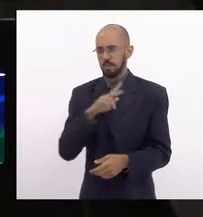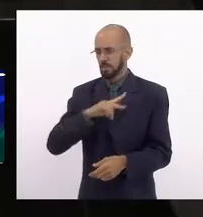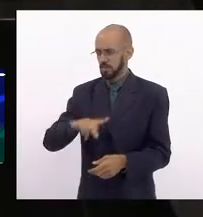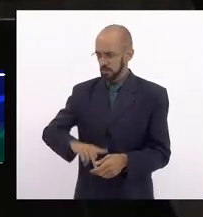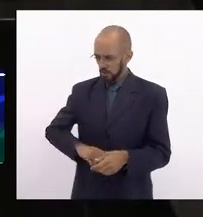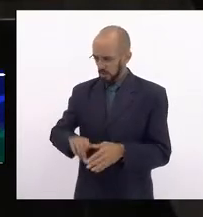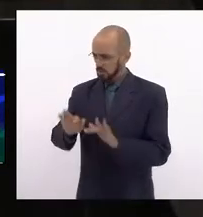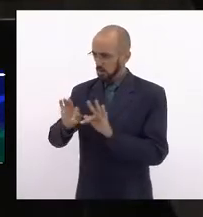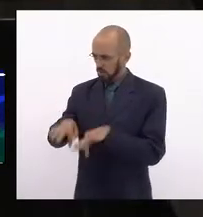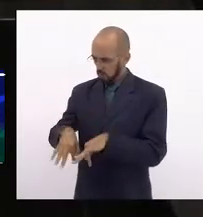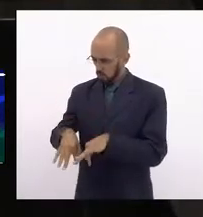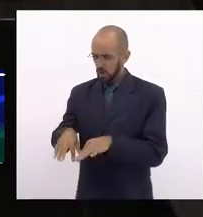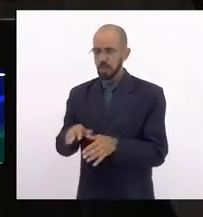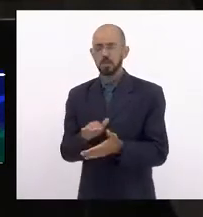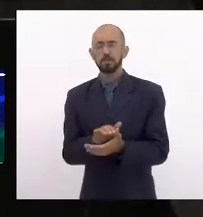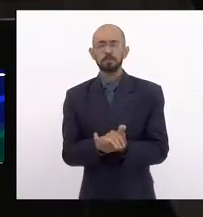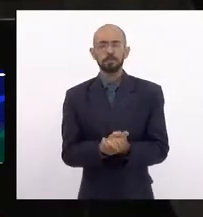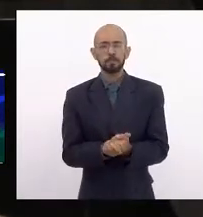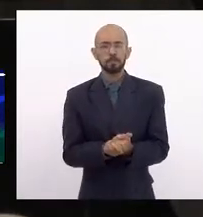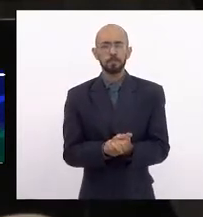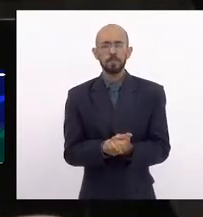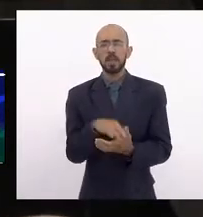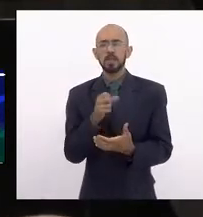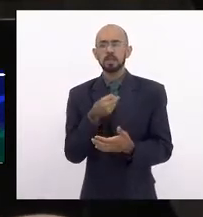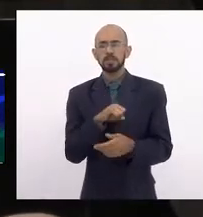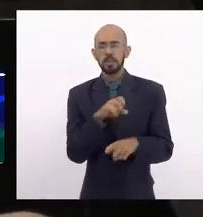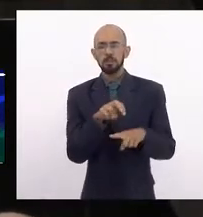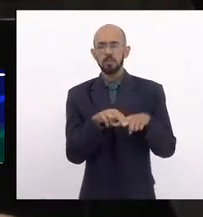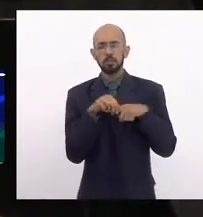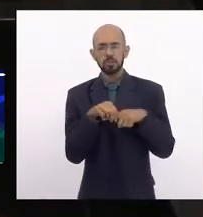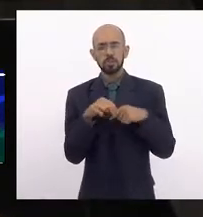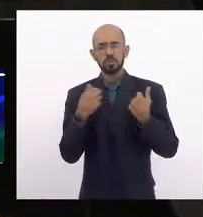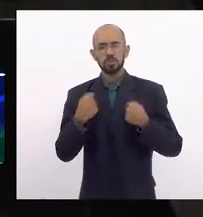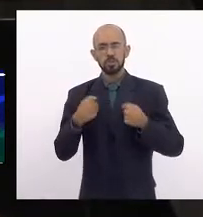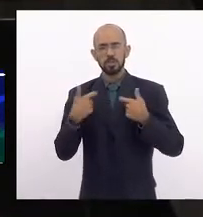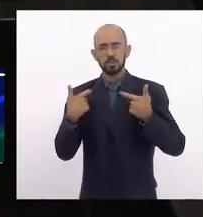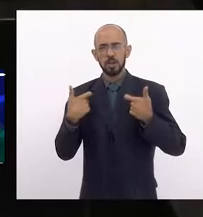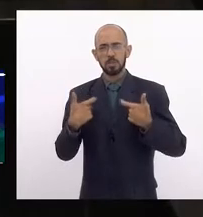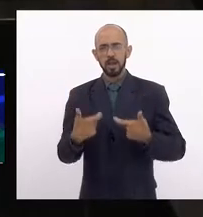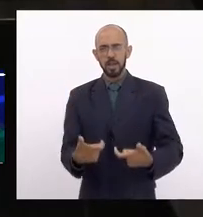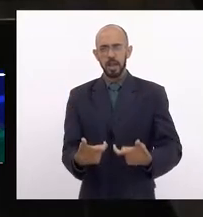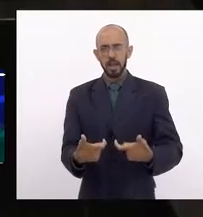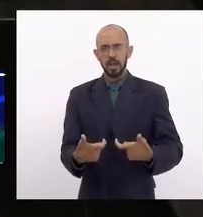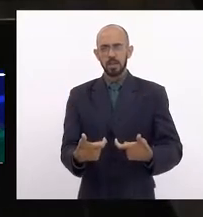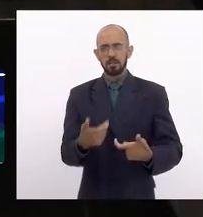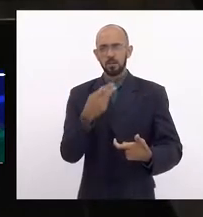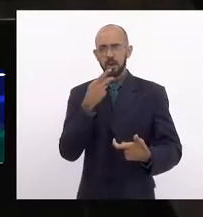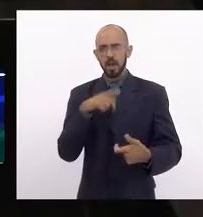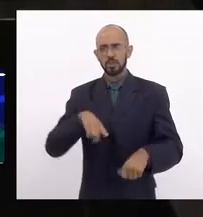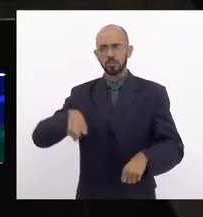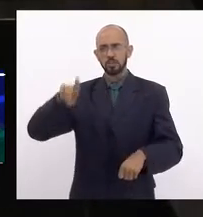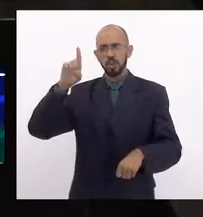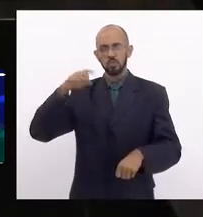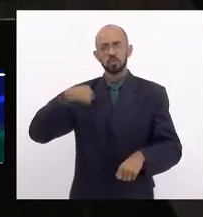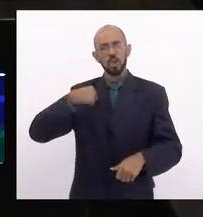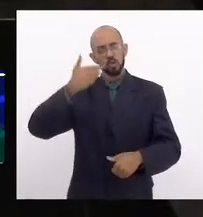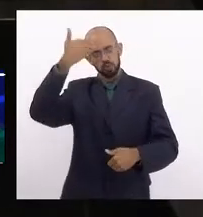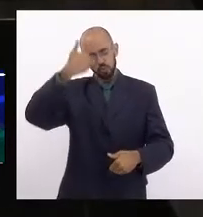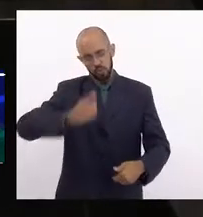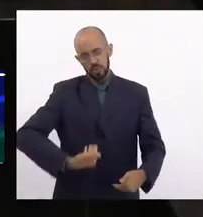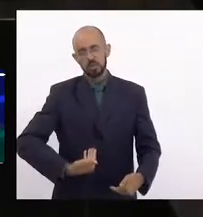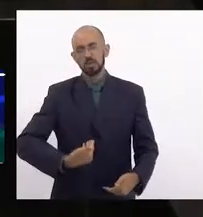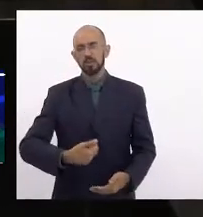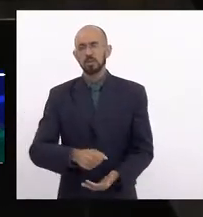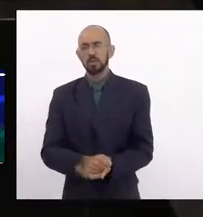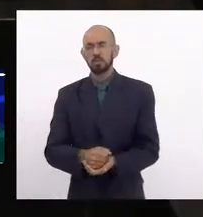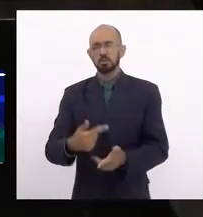concluir se para isso vai precisar entrar numa guerra para poder falar de Deus eis me aqui porque